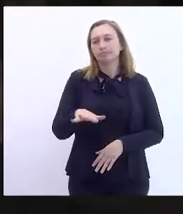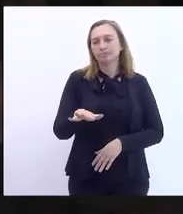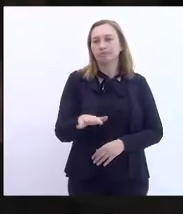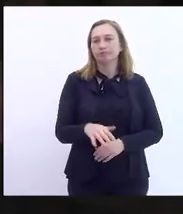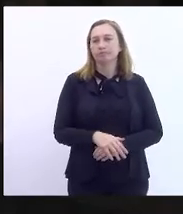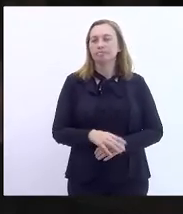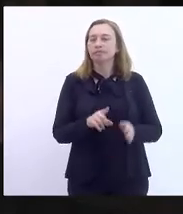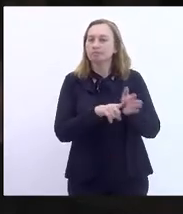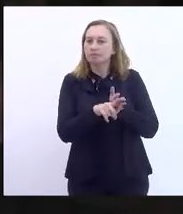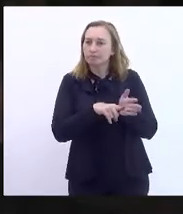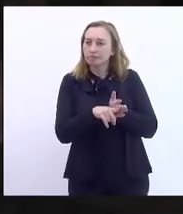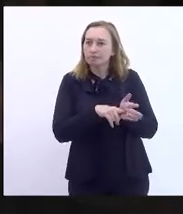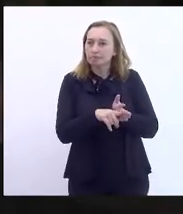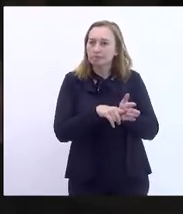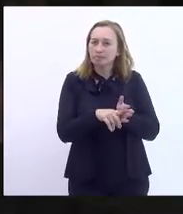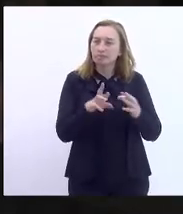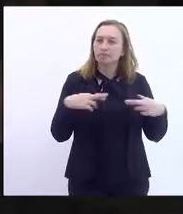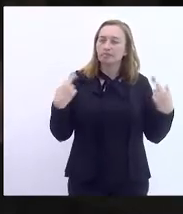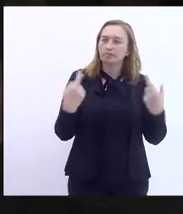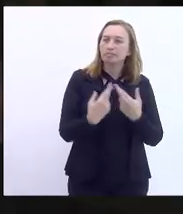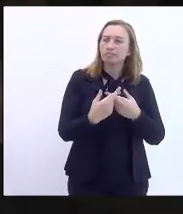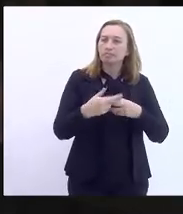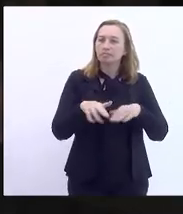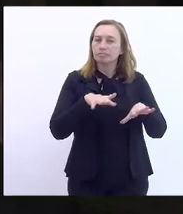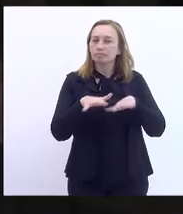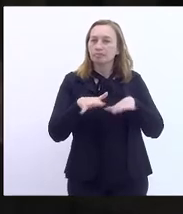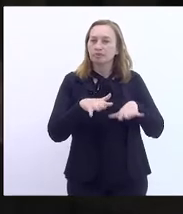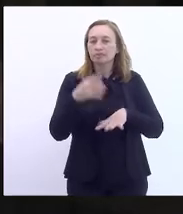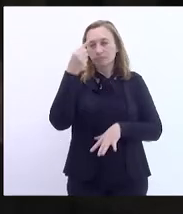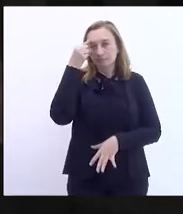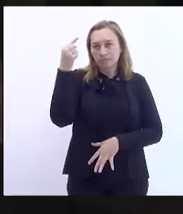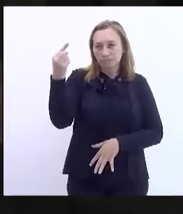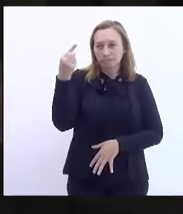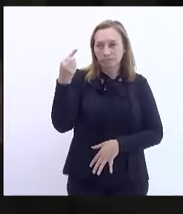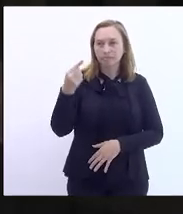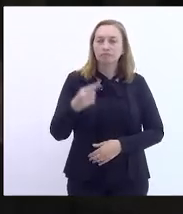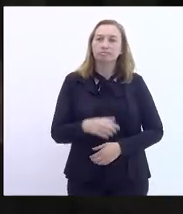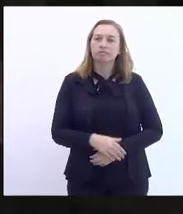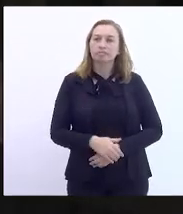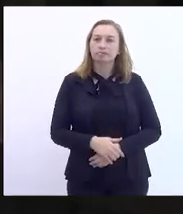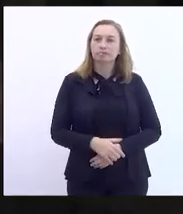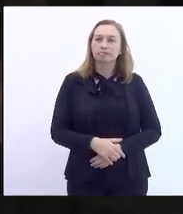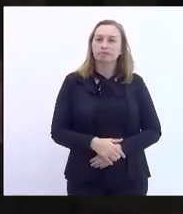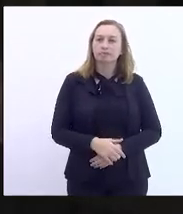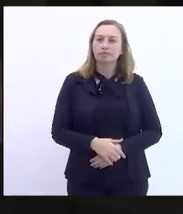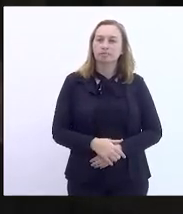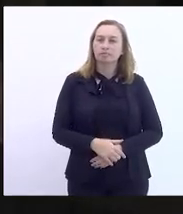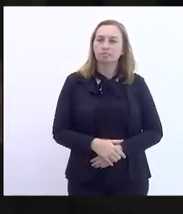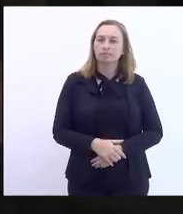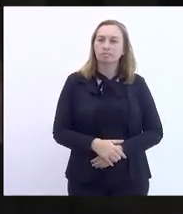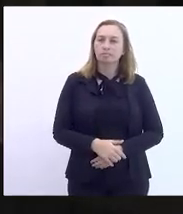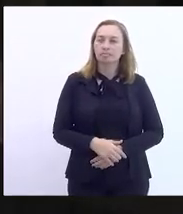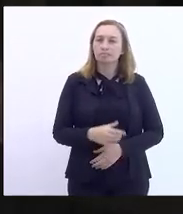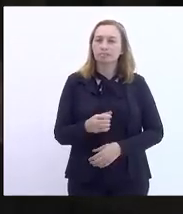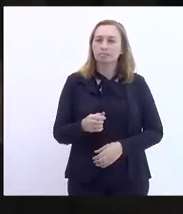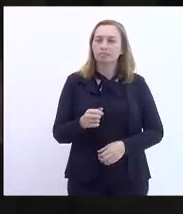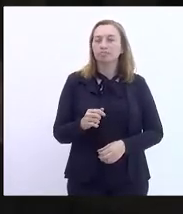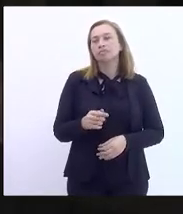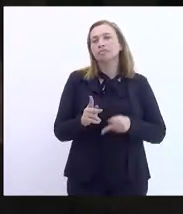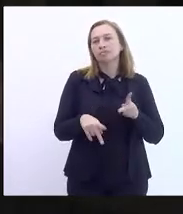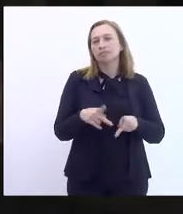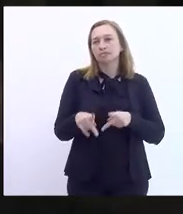fazendo a sua pesquisa quando teve reunido com os movimentos que a ideia do mínimo Vital de água para a população